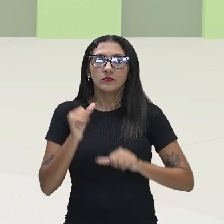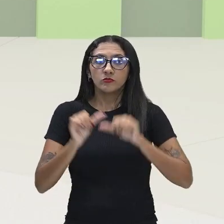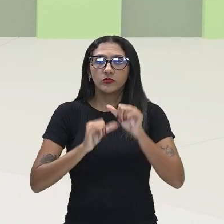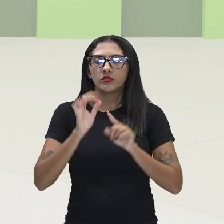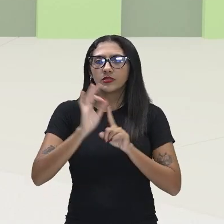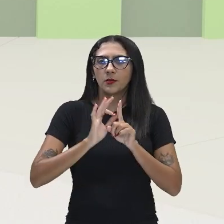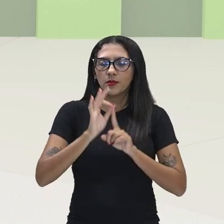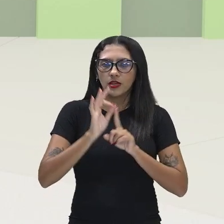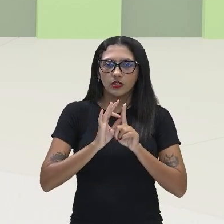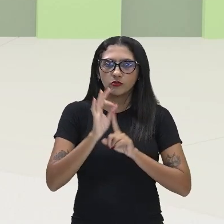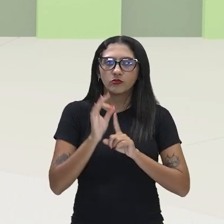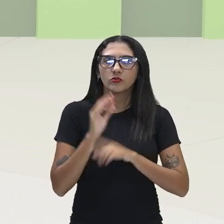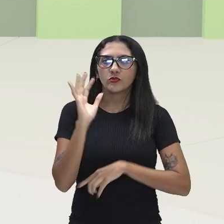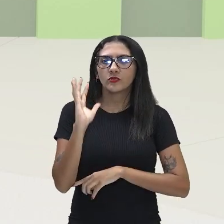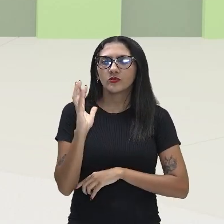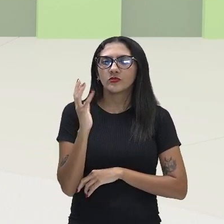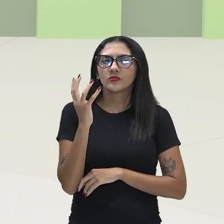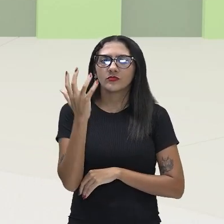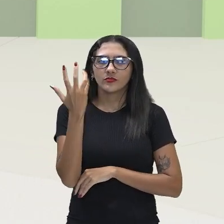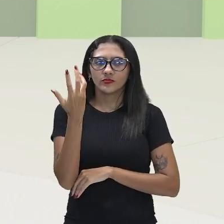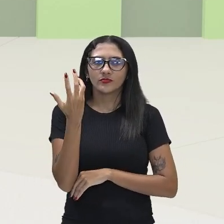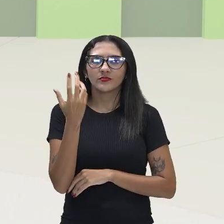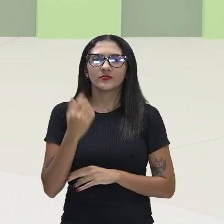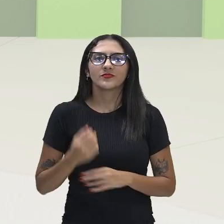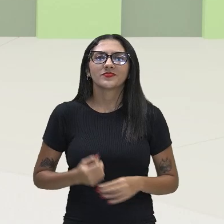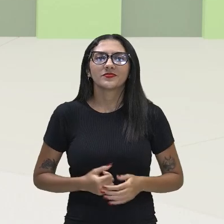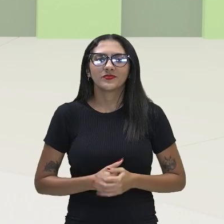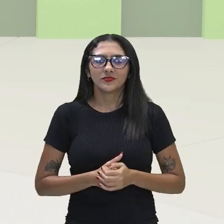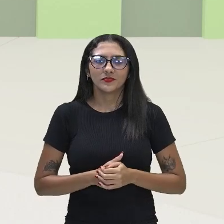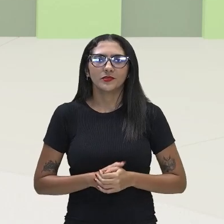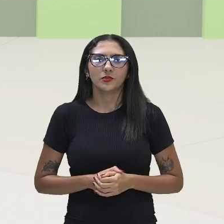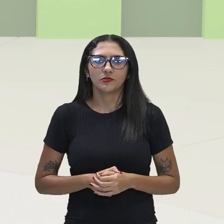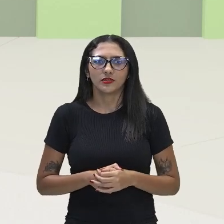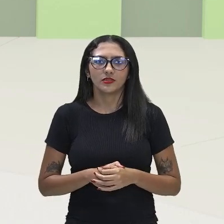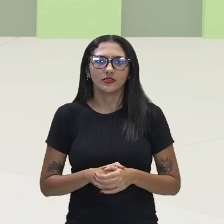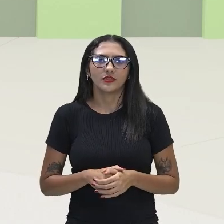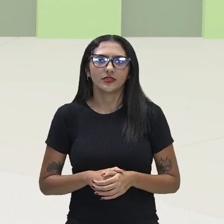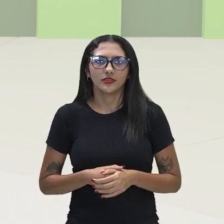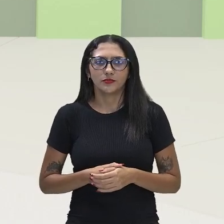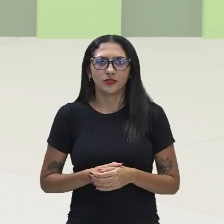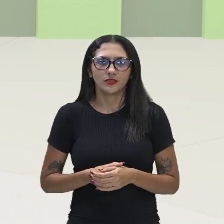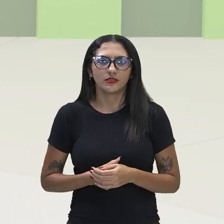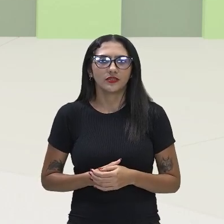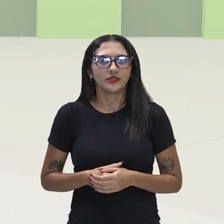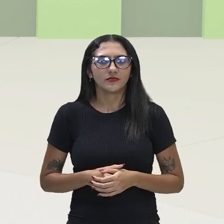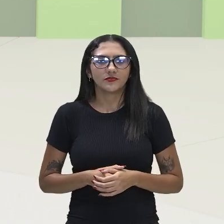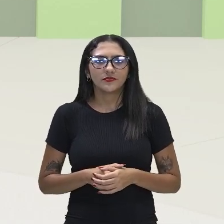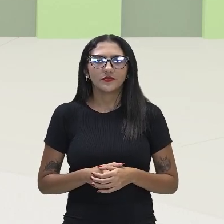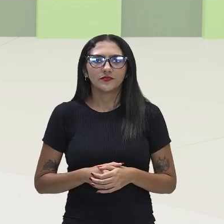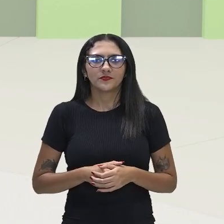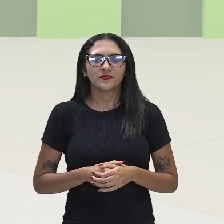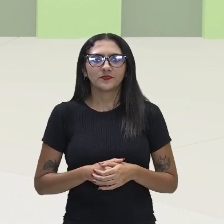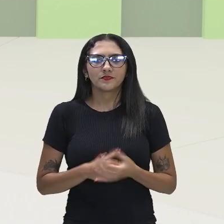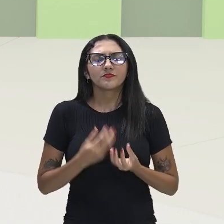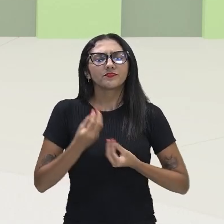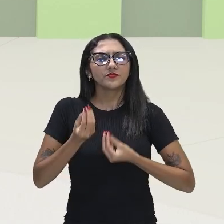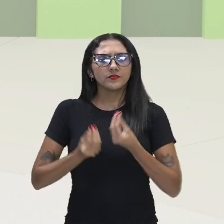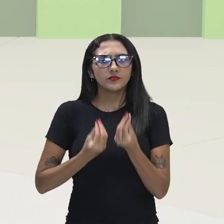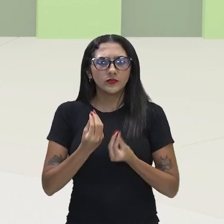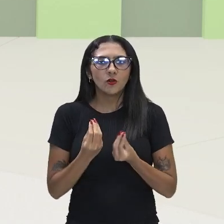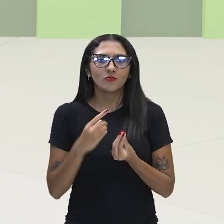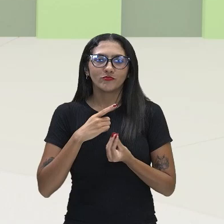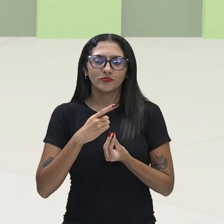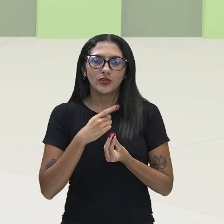efeitos climáticos e, consequentemente, o aquecimento global. Tá? E para isso,